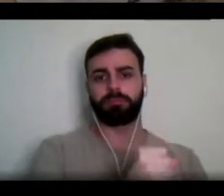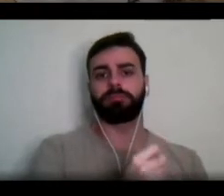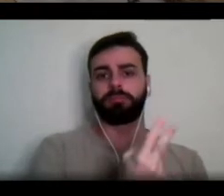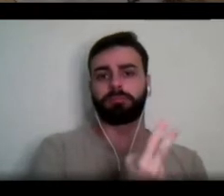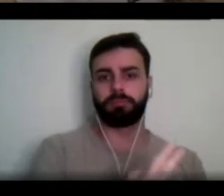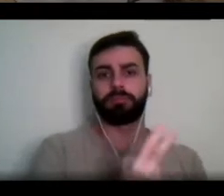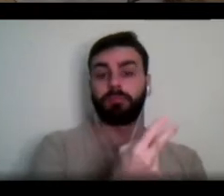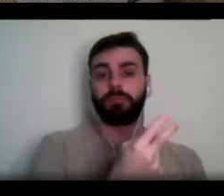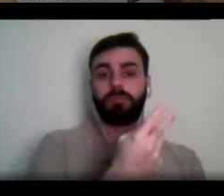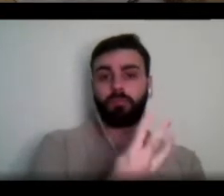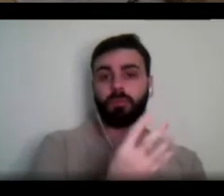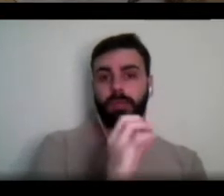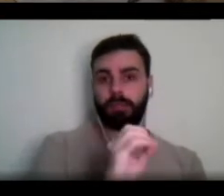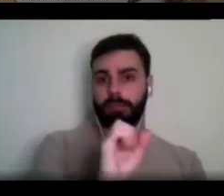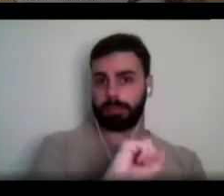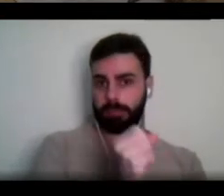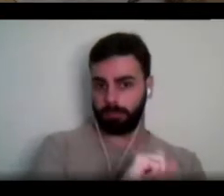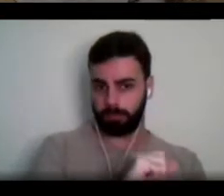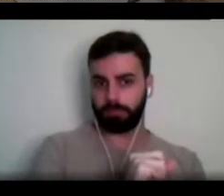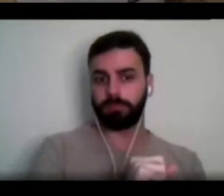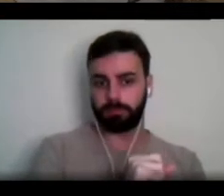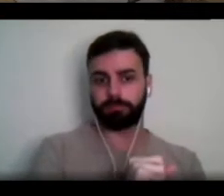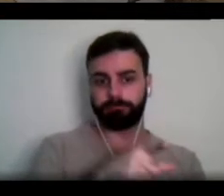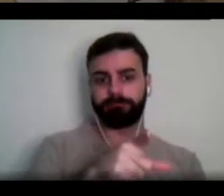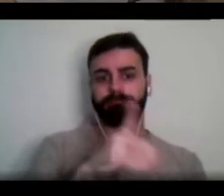dividido pelo tempo total, que é